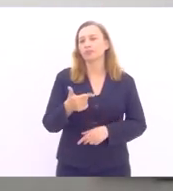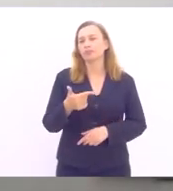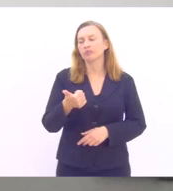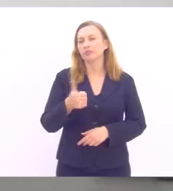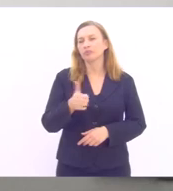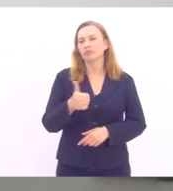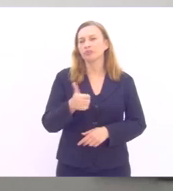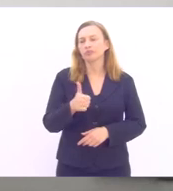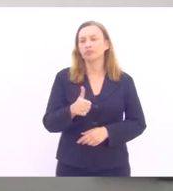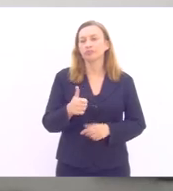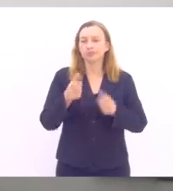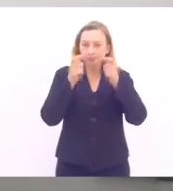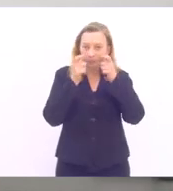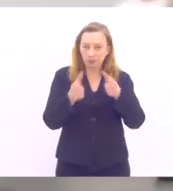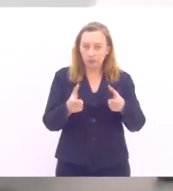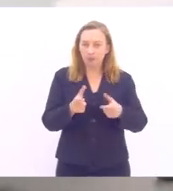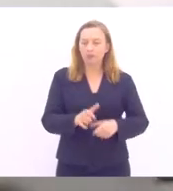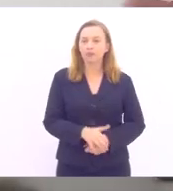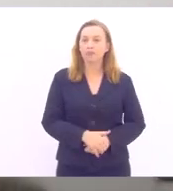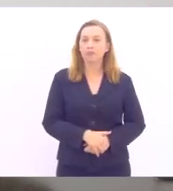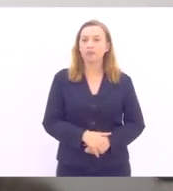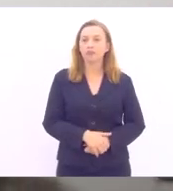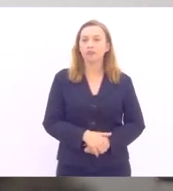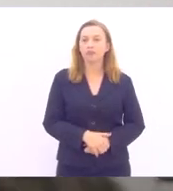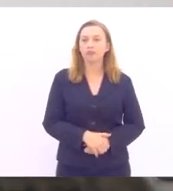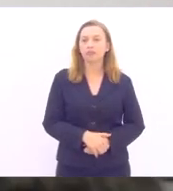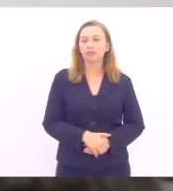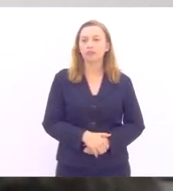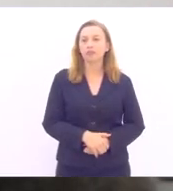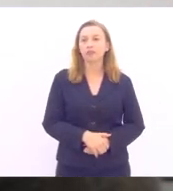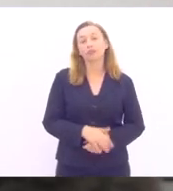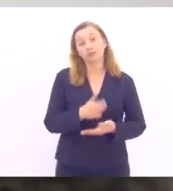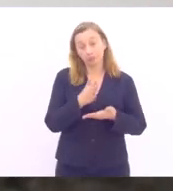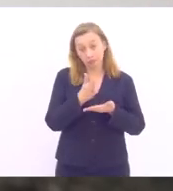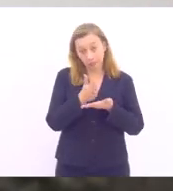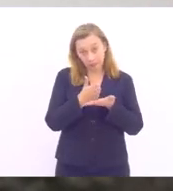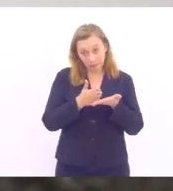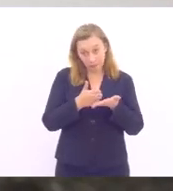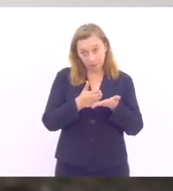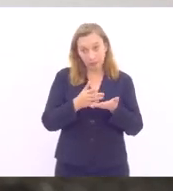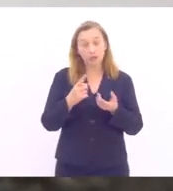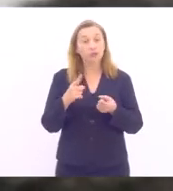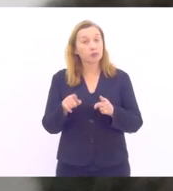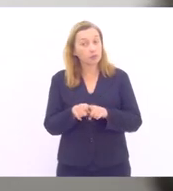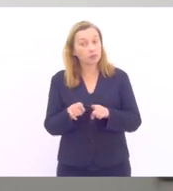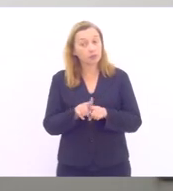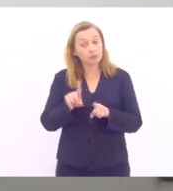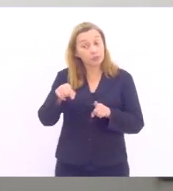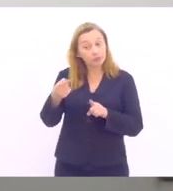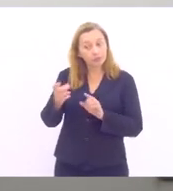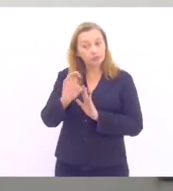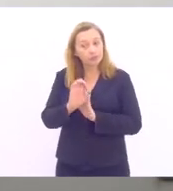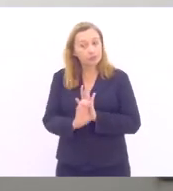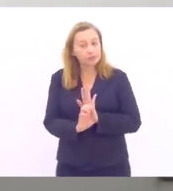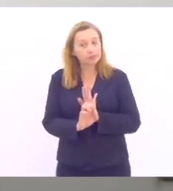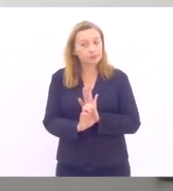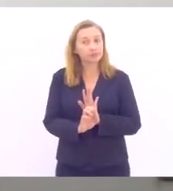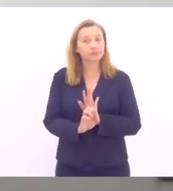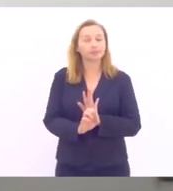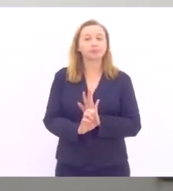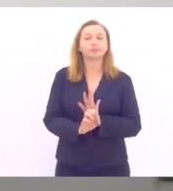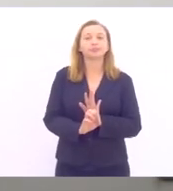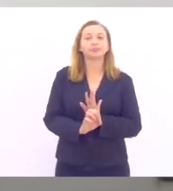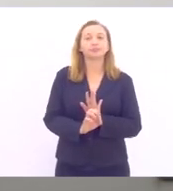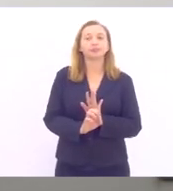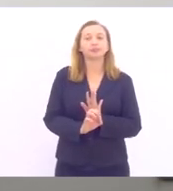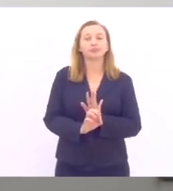11. Mas chama atenção que ela atende em parte, porque há também outras emendas supressivas e ela também não traz